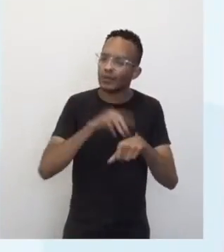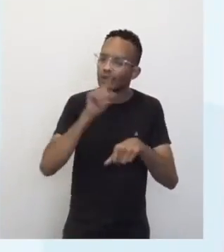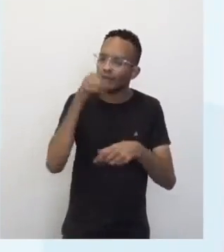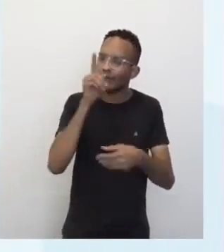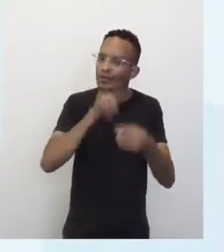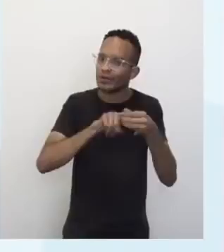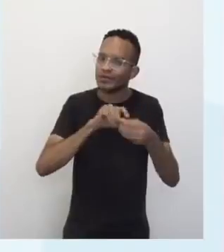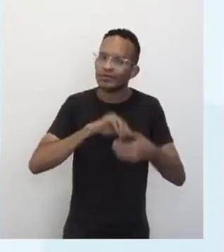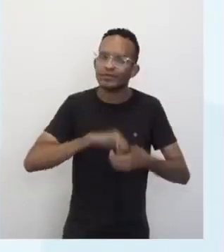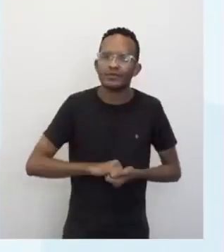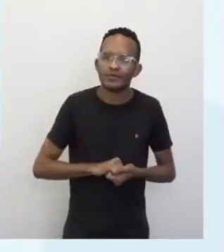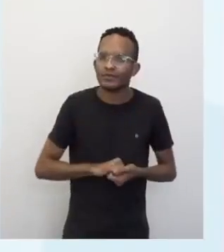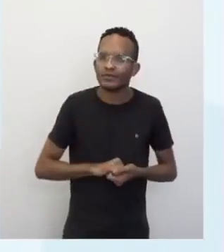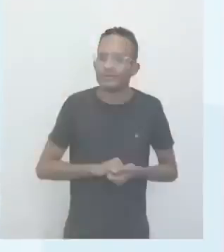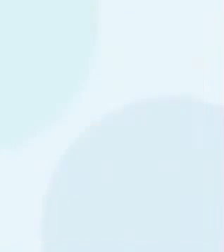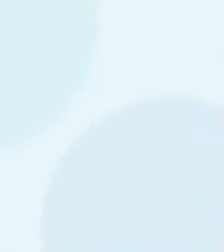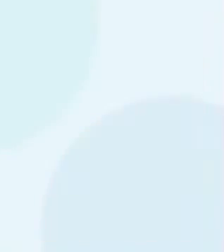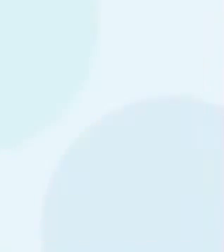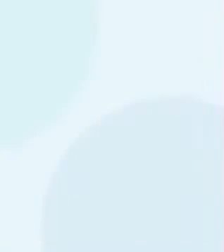voltamos.